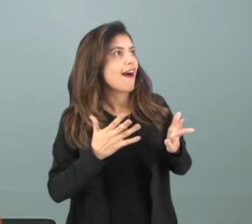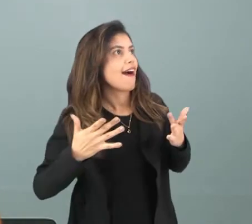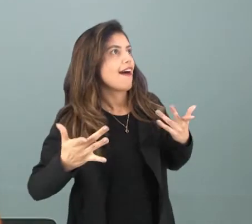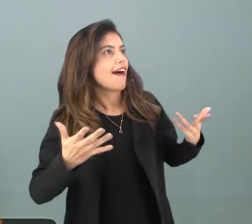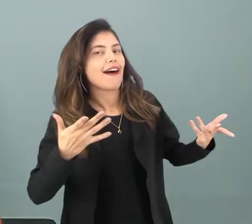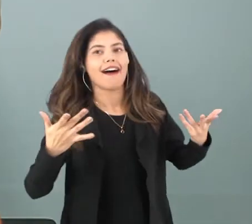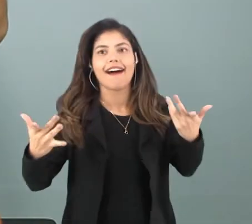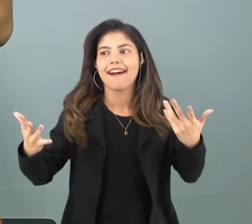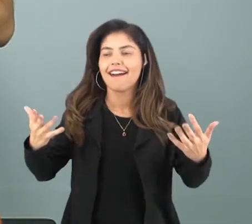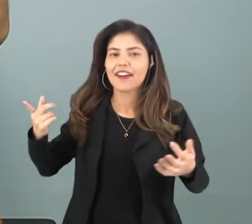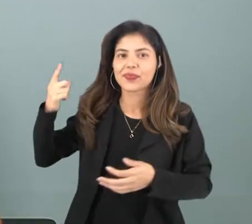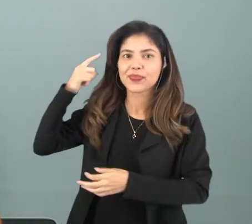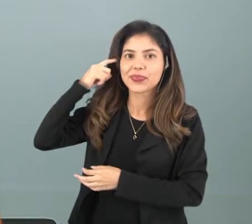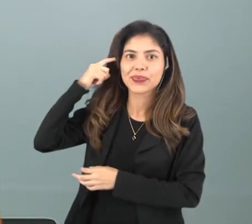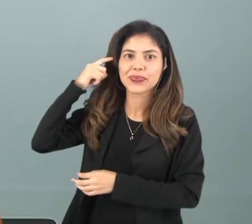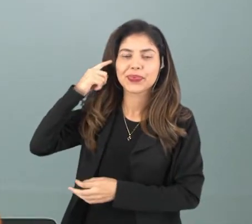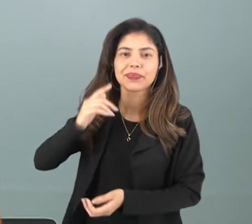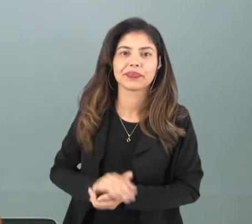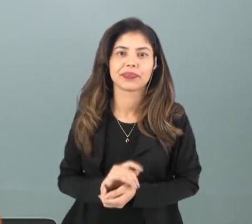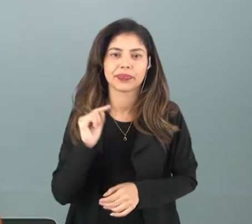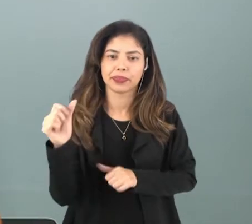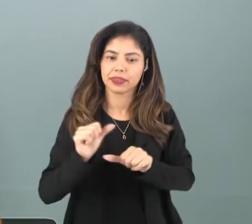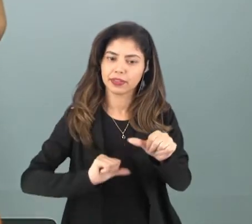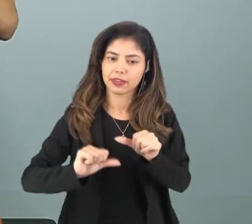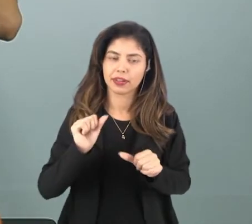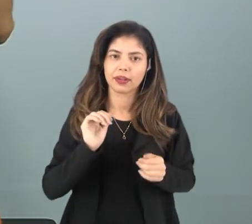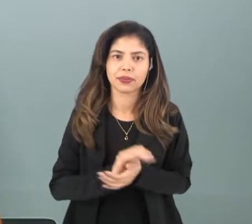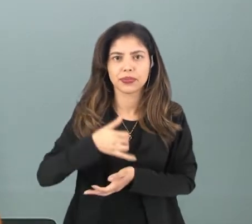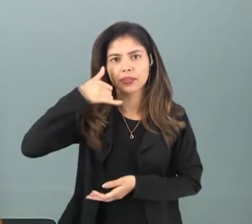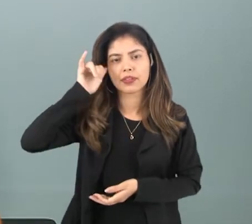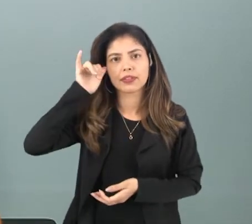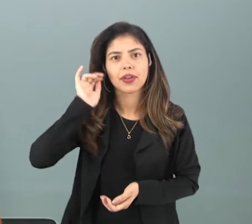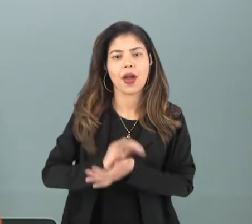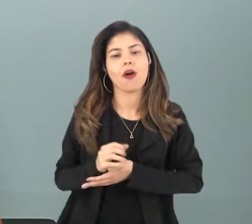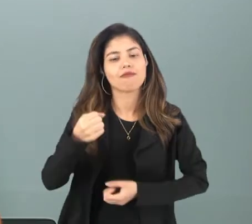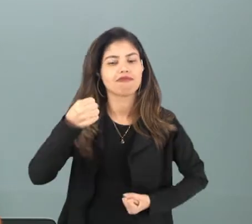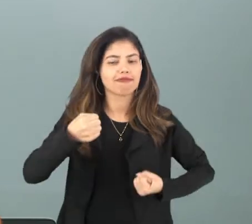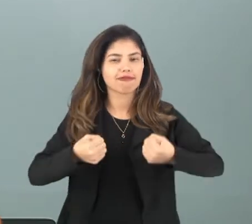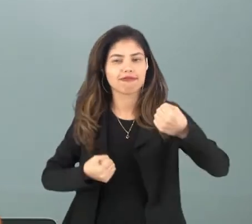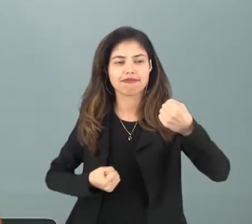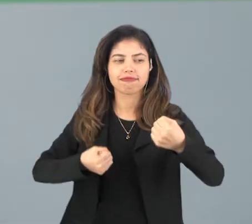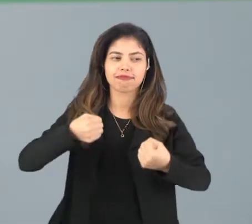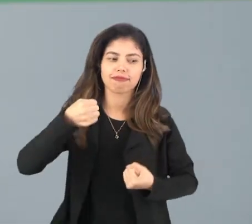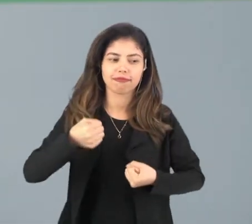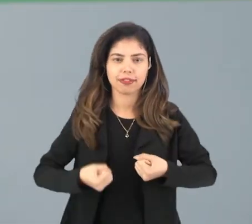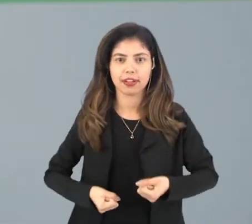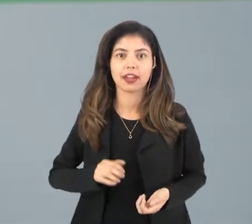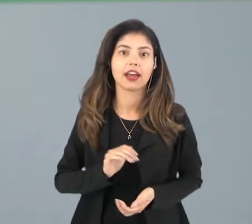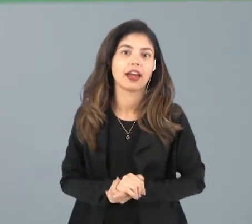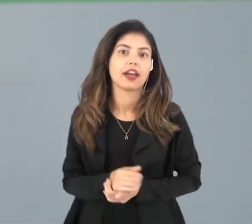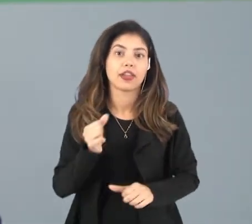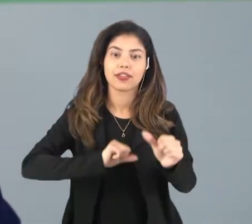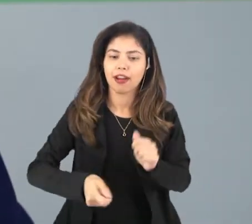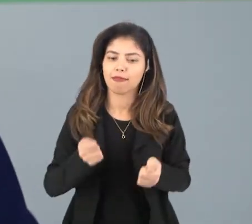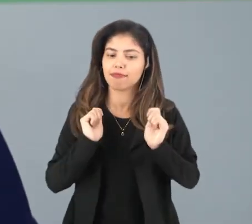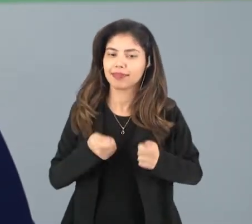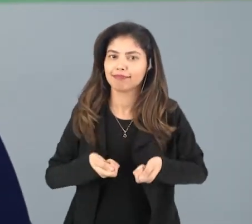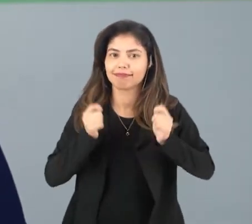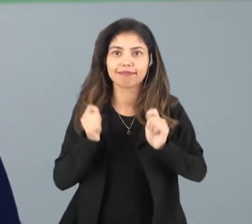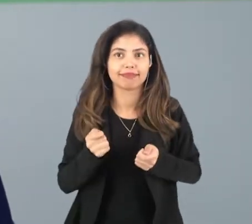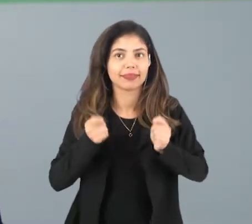pensando, ai, já pensou? Eu vou trocar um carro de boi por um carro a motor, né? Eu vou trocar o